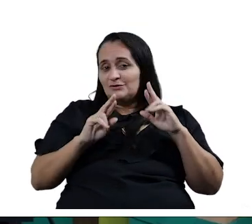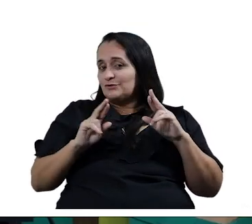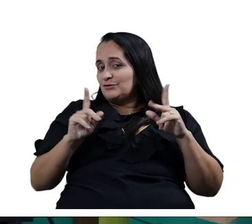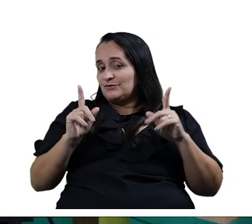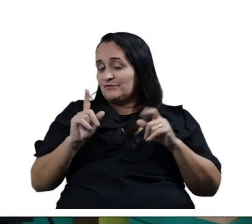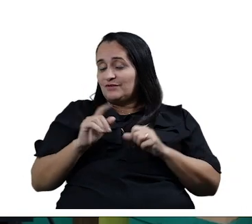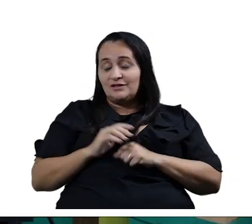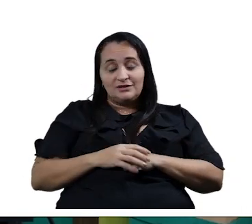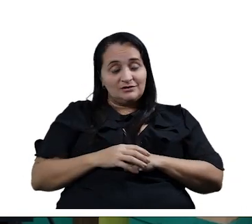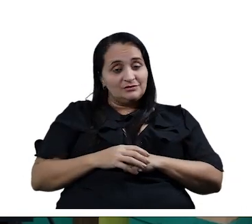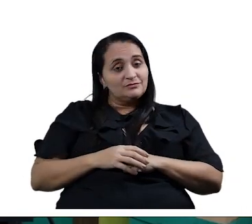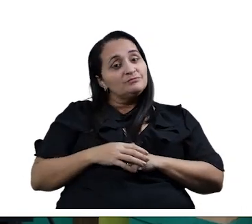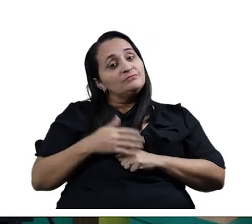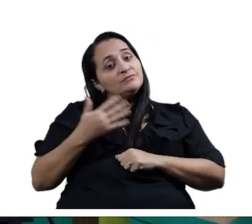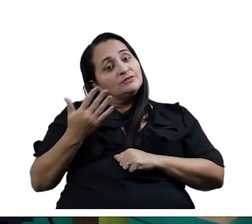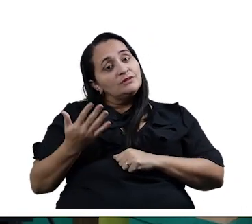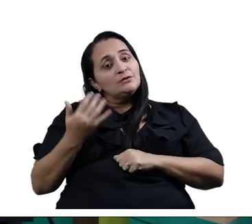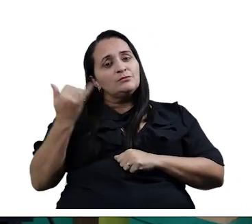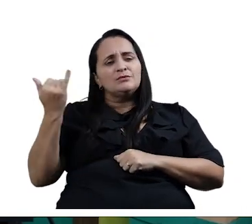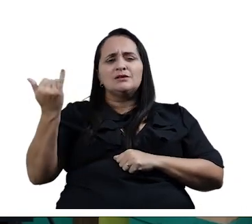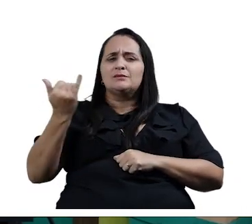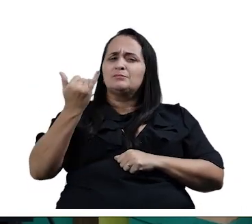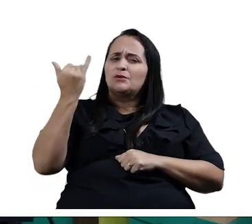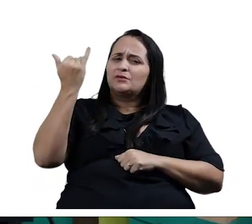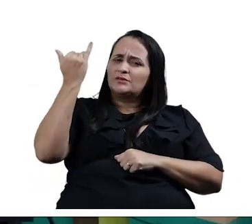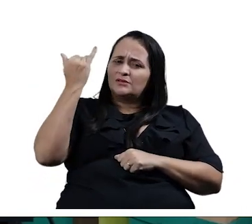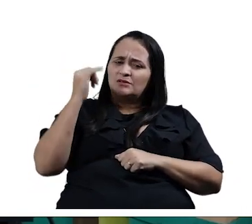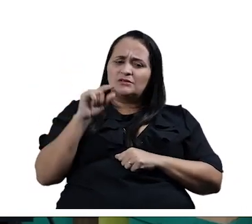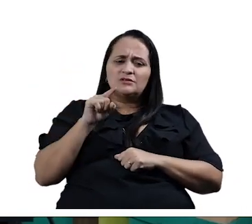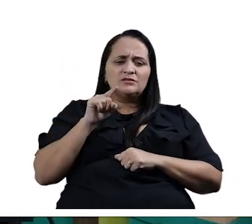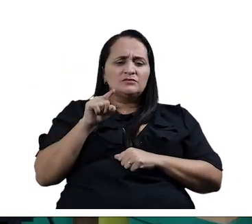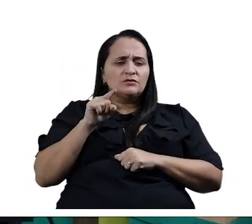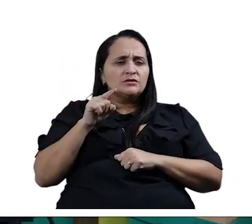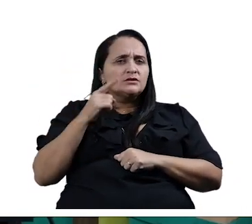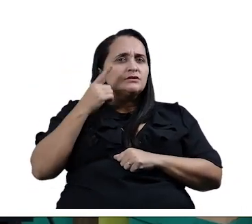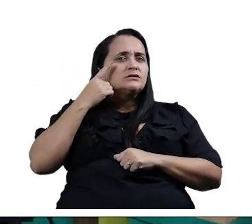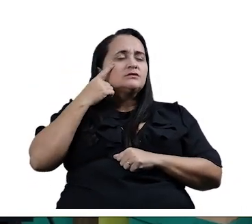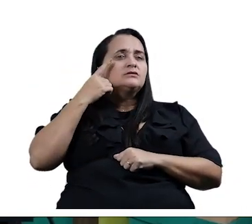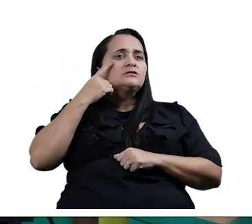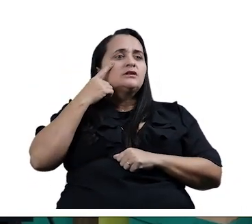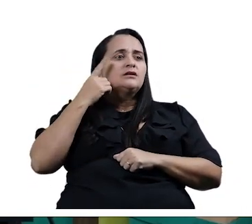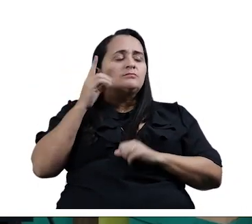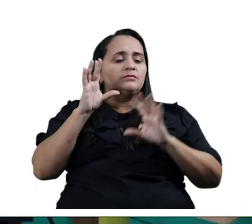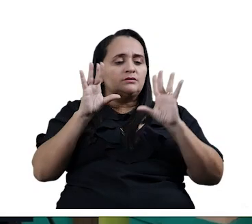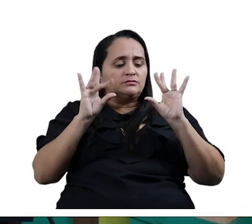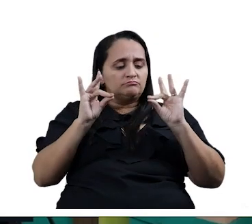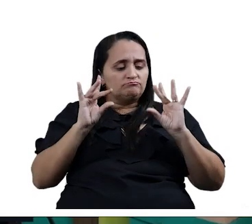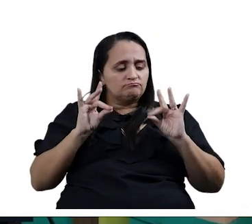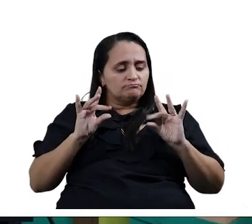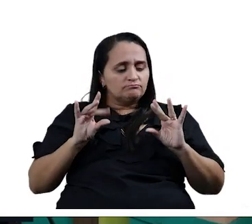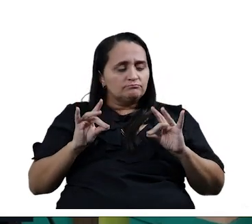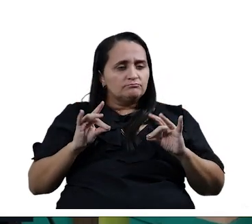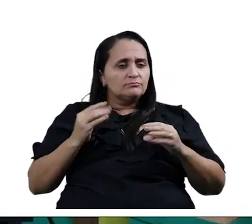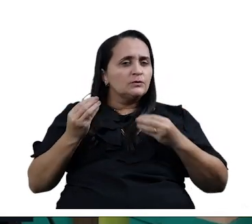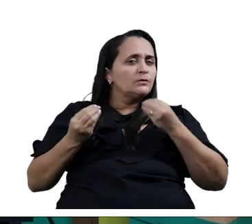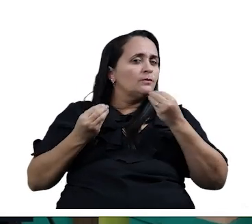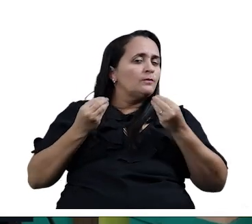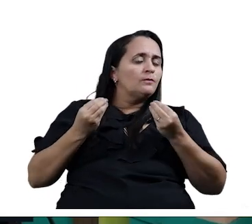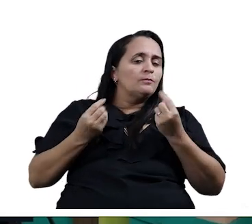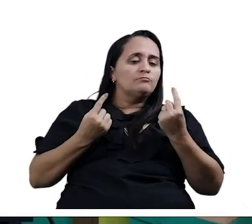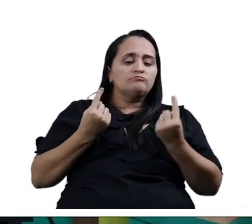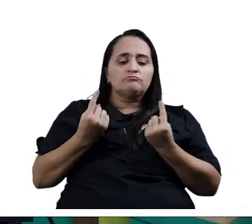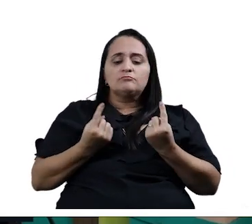diferente. Então, é muito importante você se apegar a esses detalhes e principalmente a função de